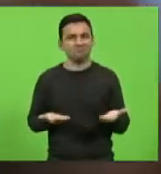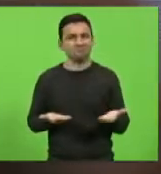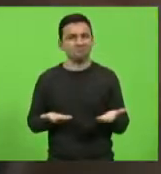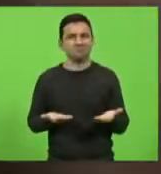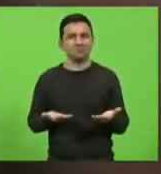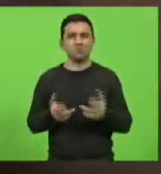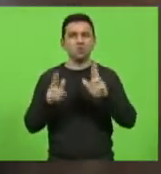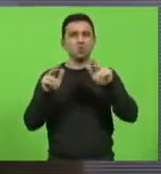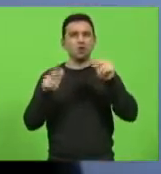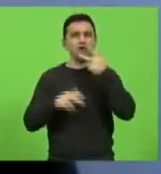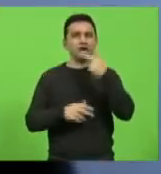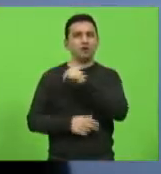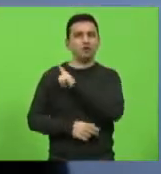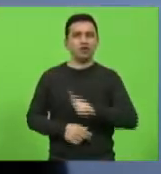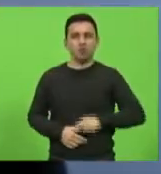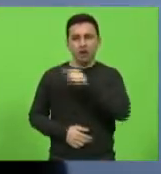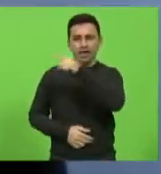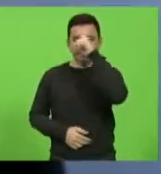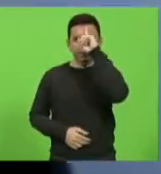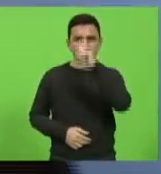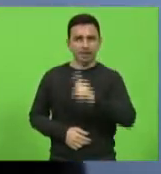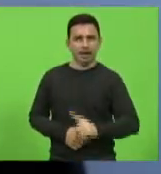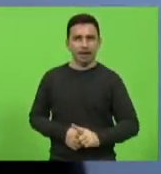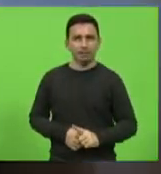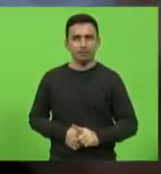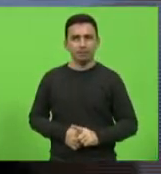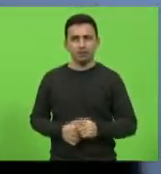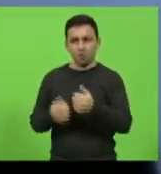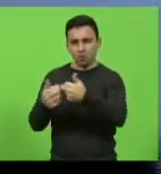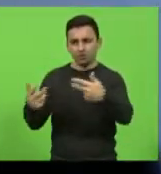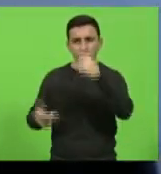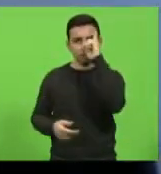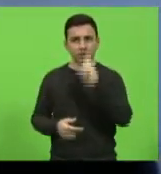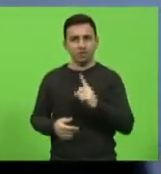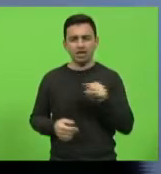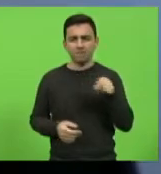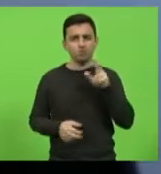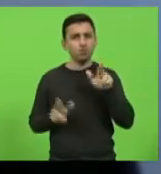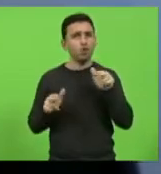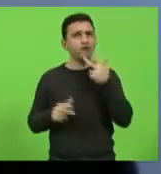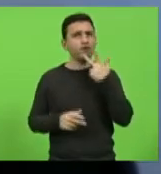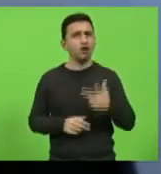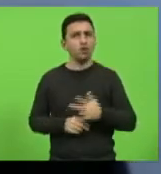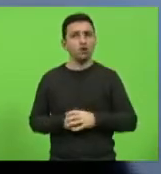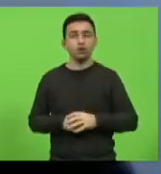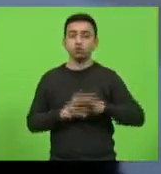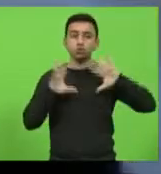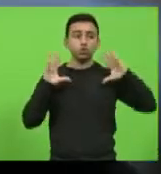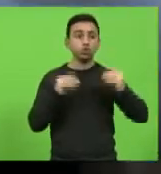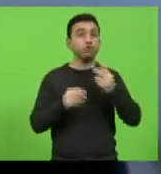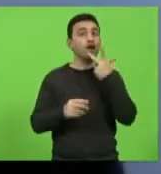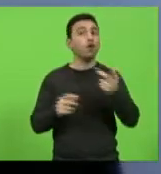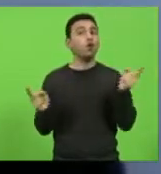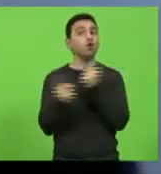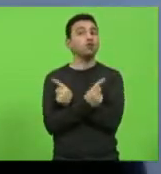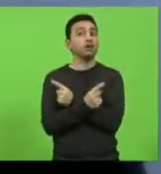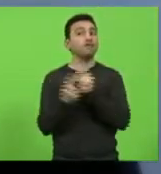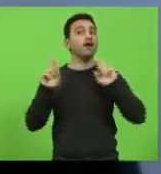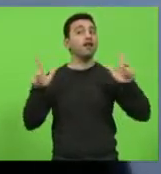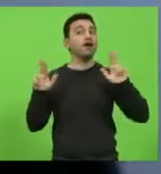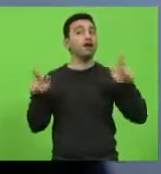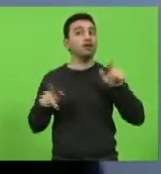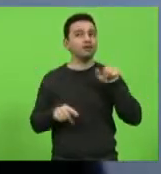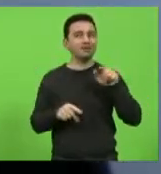que o governador não sabia de nada. Aliás, a força-tarefa disse o contrário. A força-tarefa